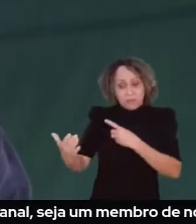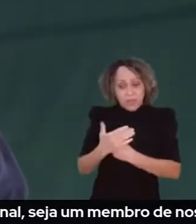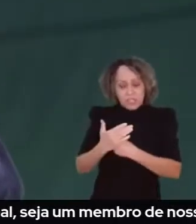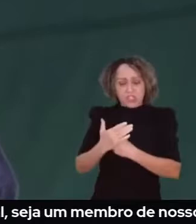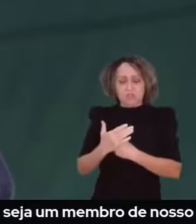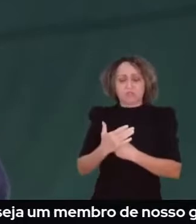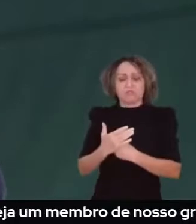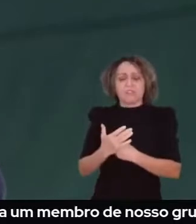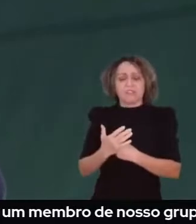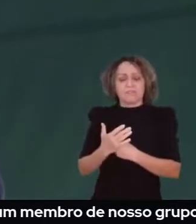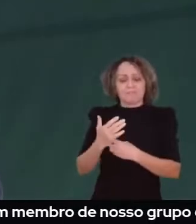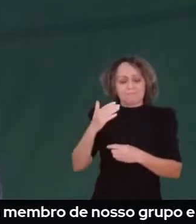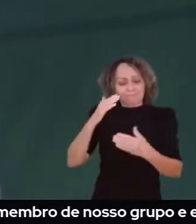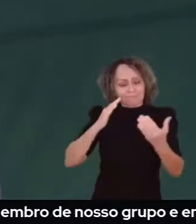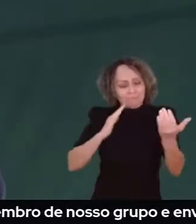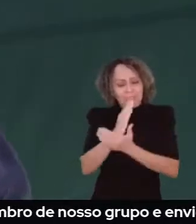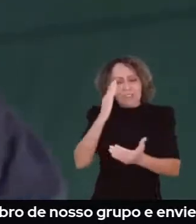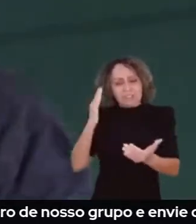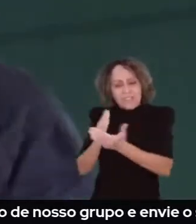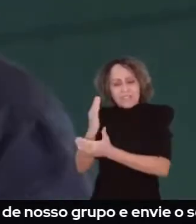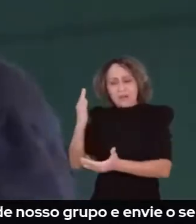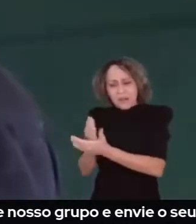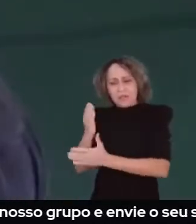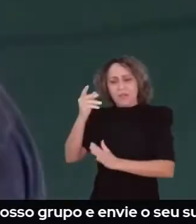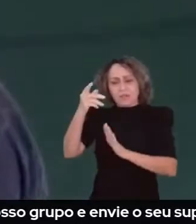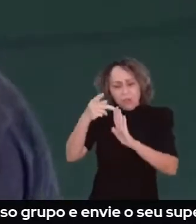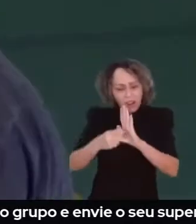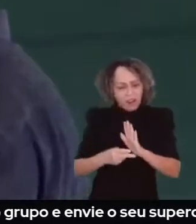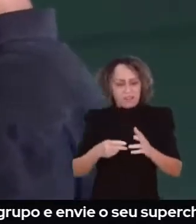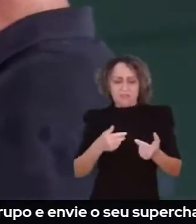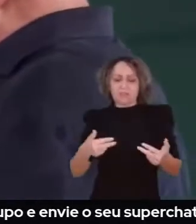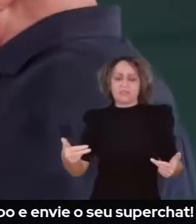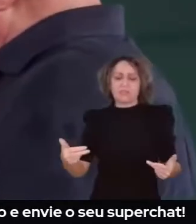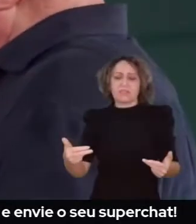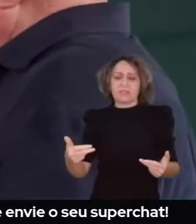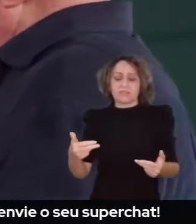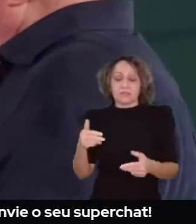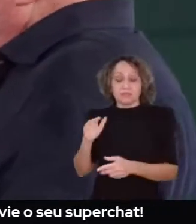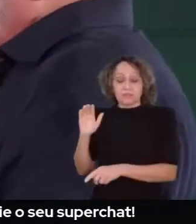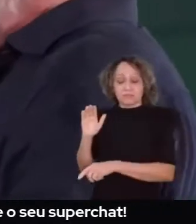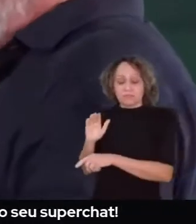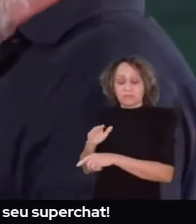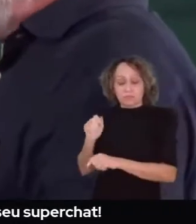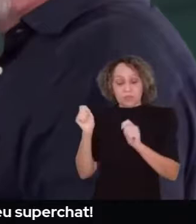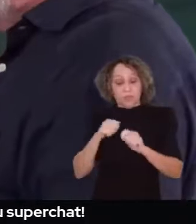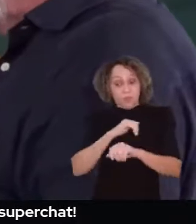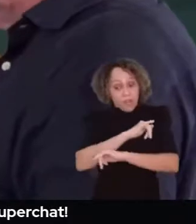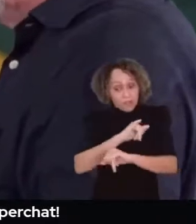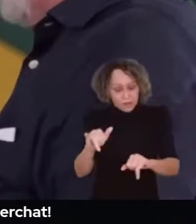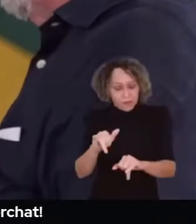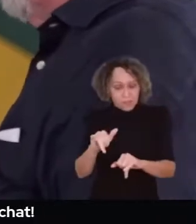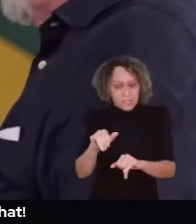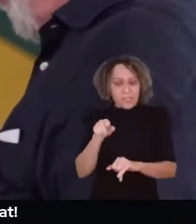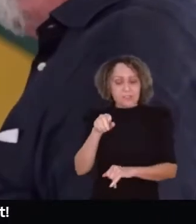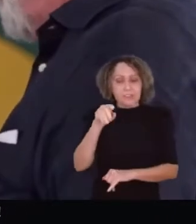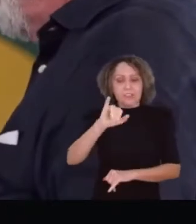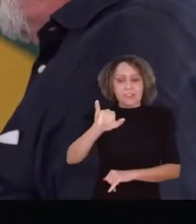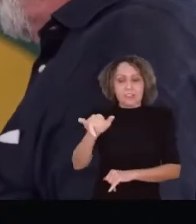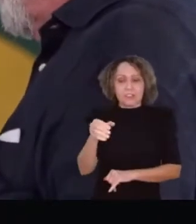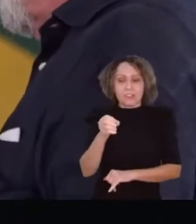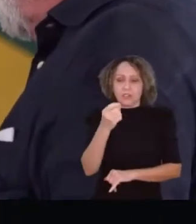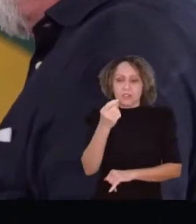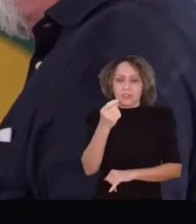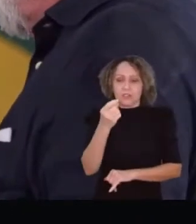E vou dizer para vocês, podem tratar, João Pedro, podem tratar de organizar sua